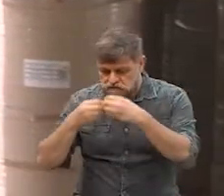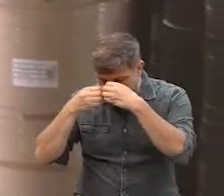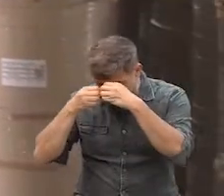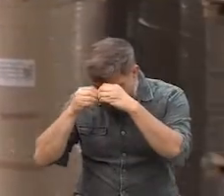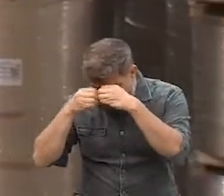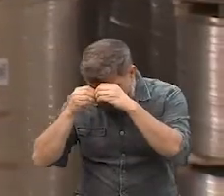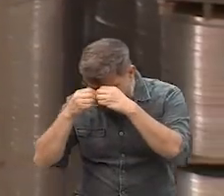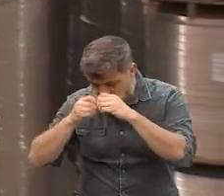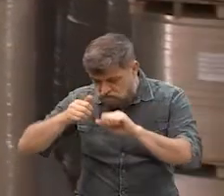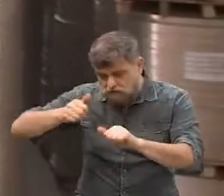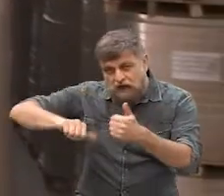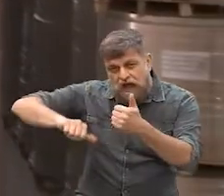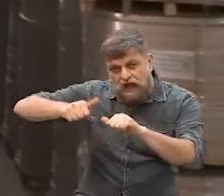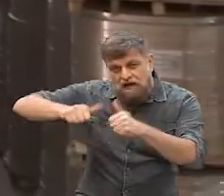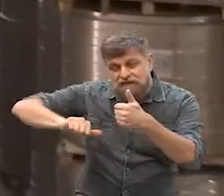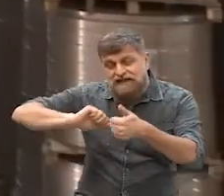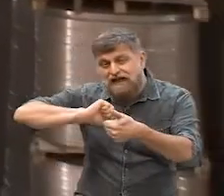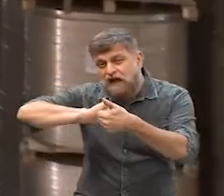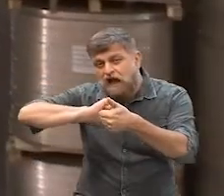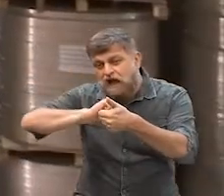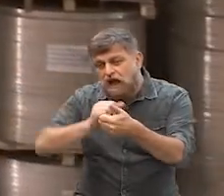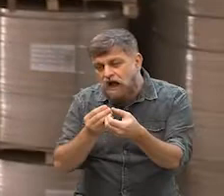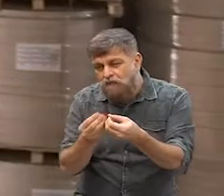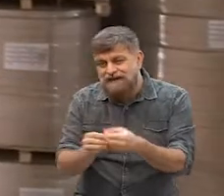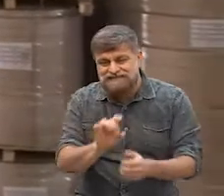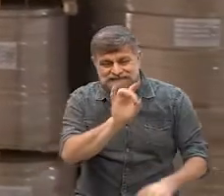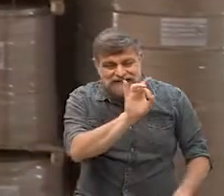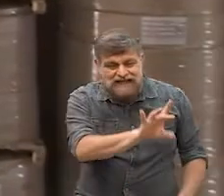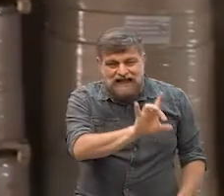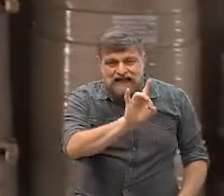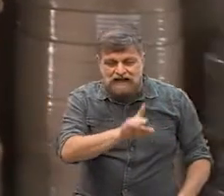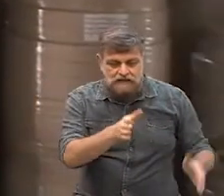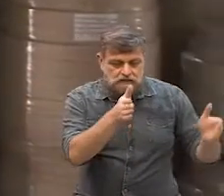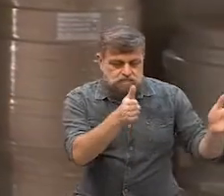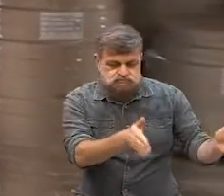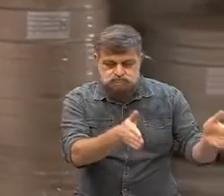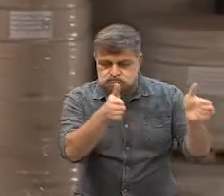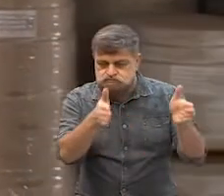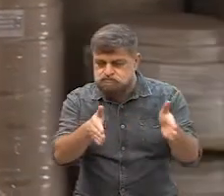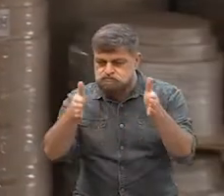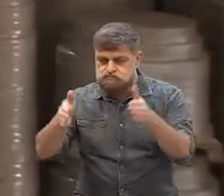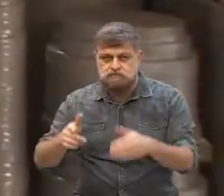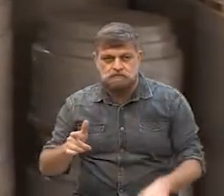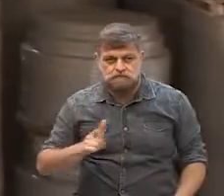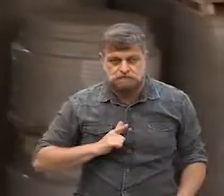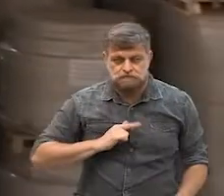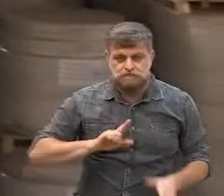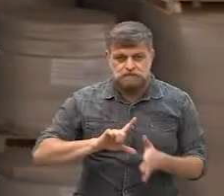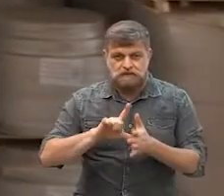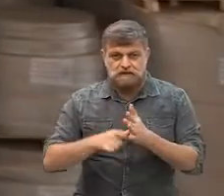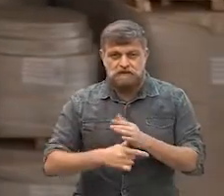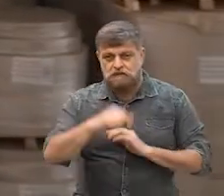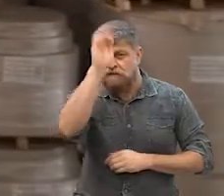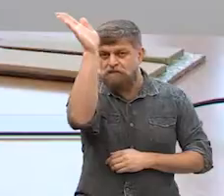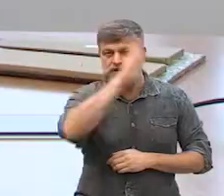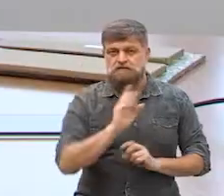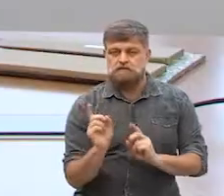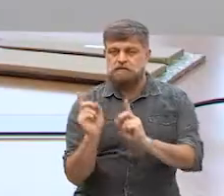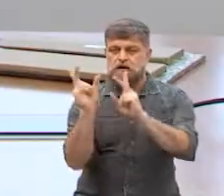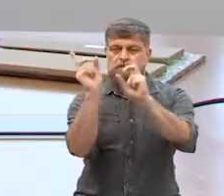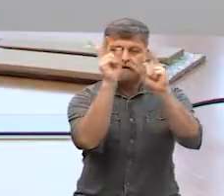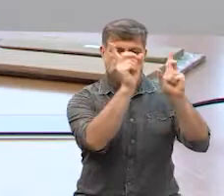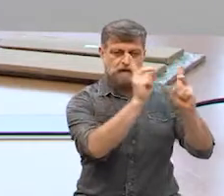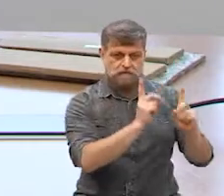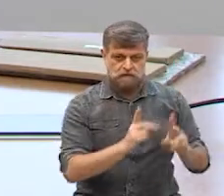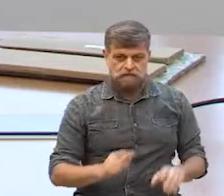empresa, que analisa a qualidade de cada lote. Uma produção escoada para o Brasil todo. Esses